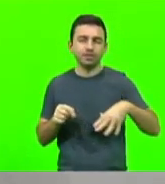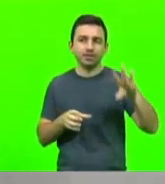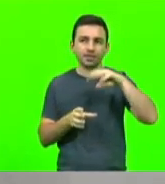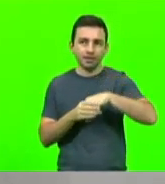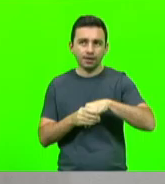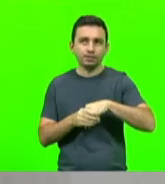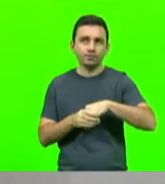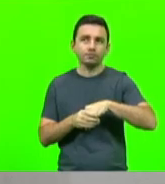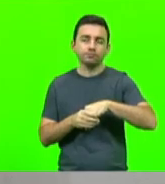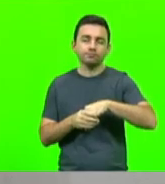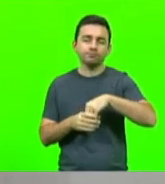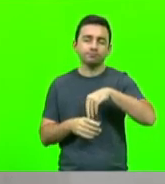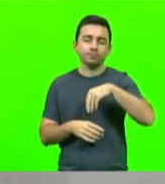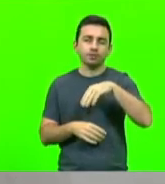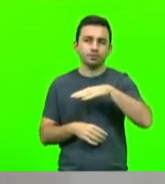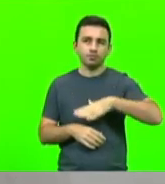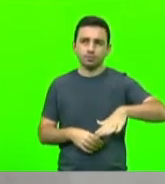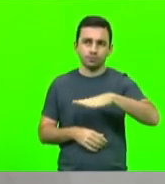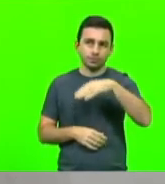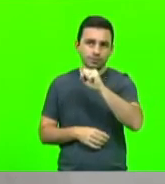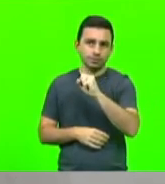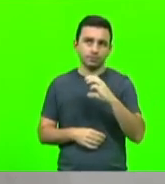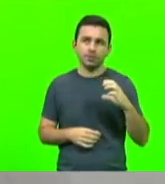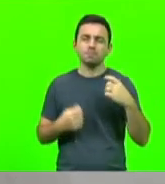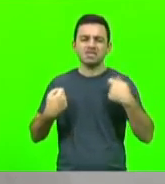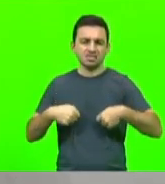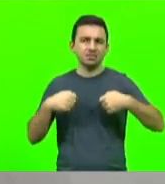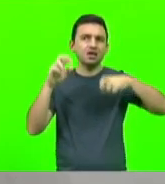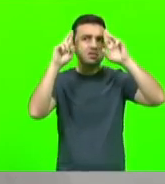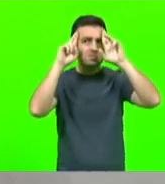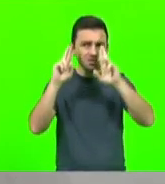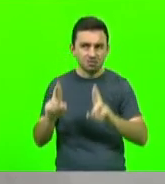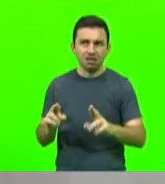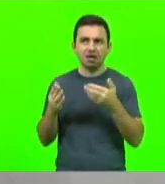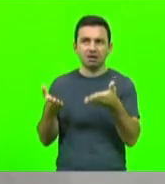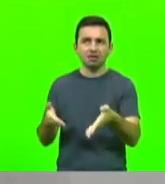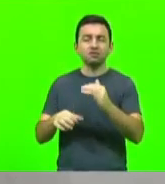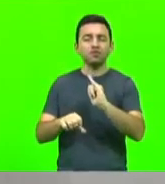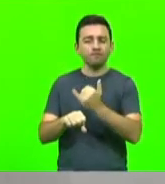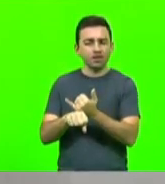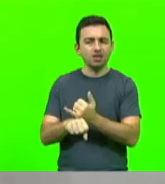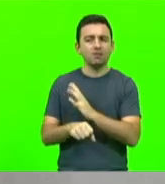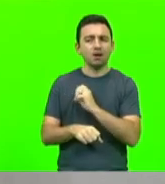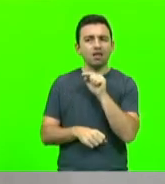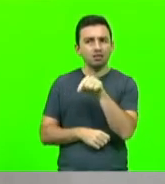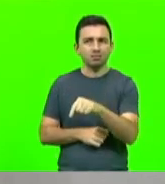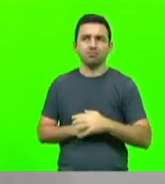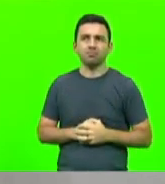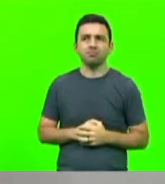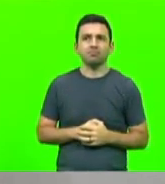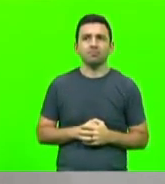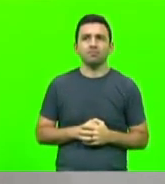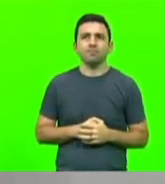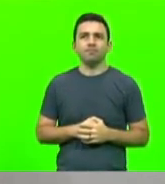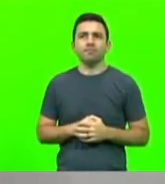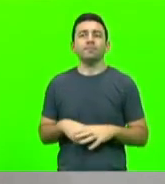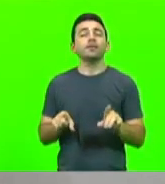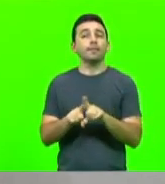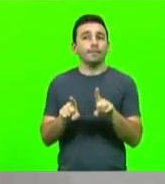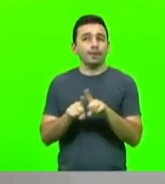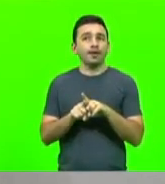locomotiva essa Joinville. Ela merece, sim, ser respeitada, ser amada. Quero citar também, né, que